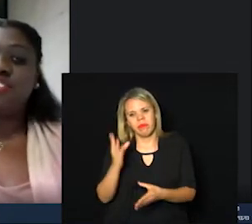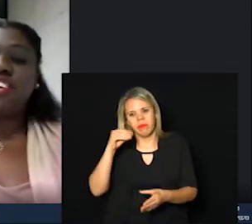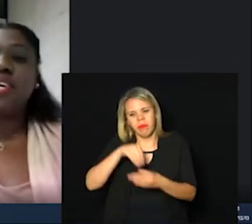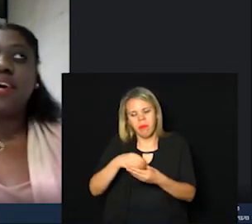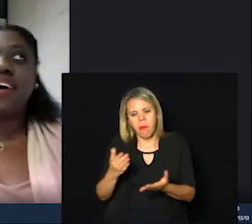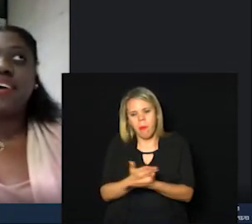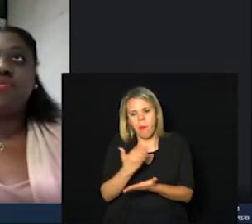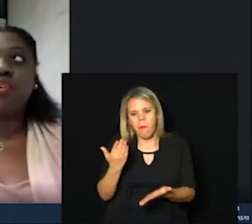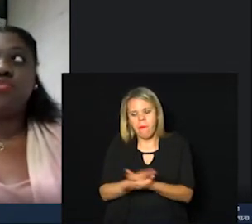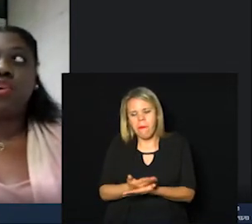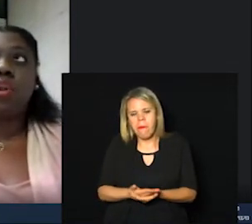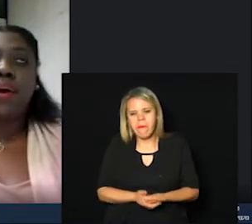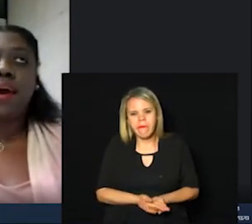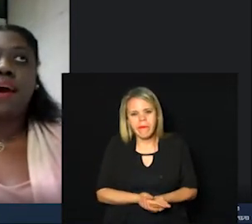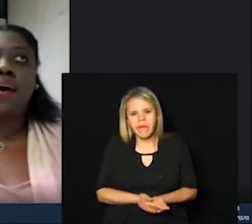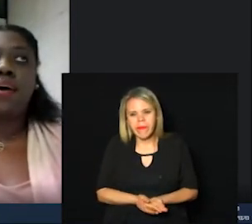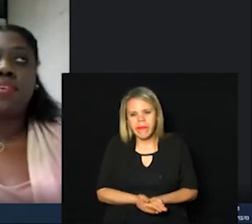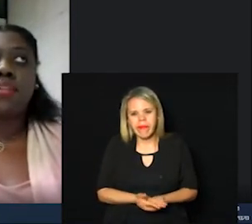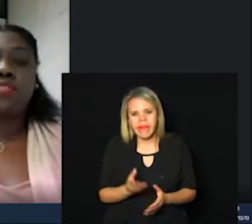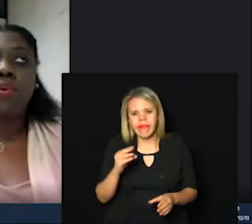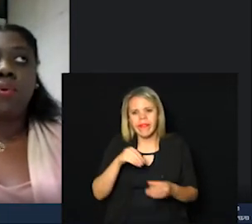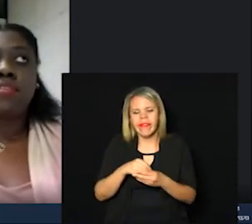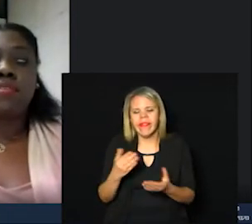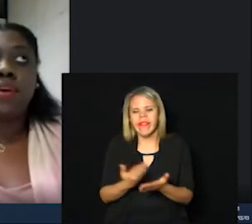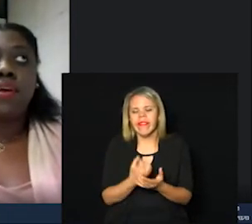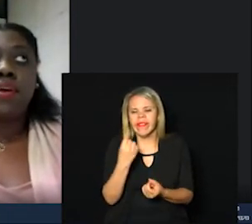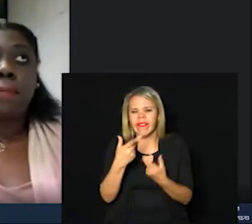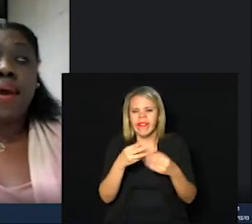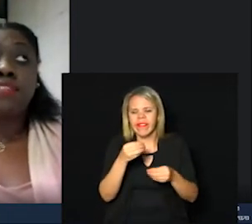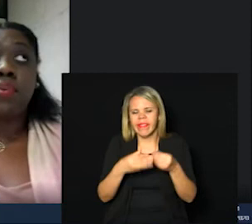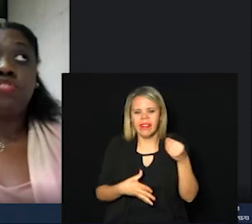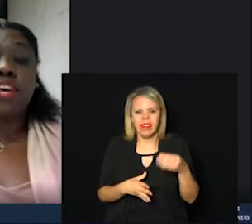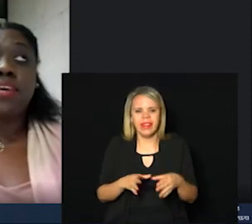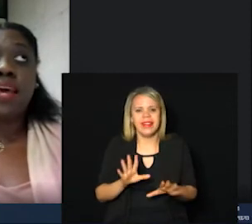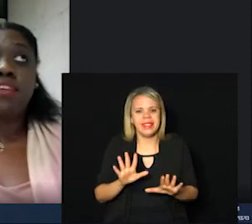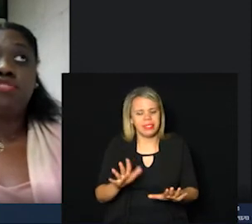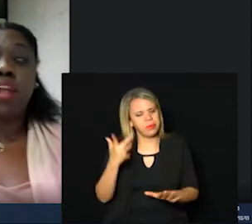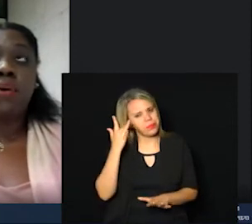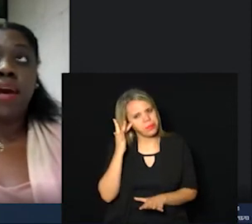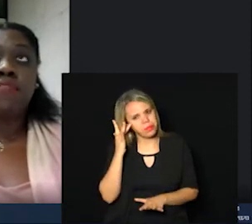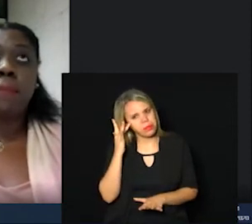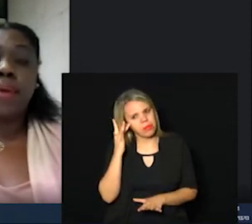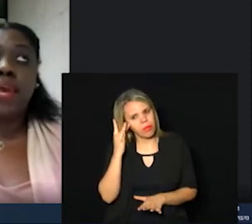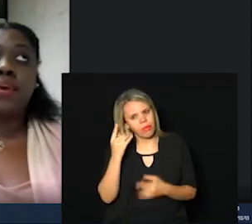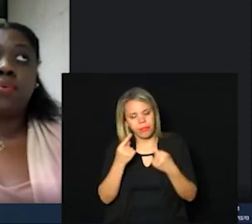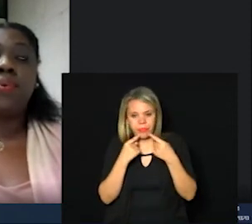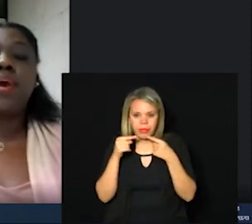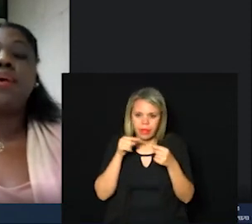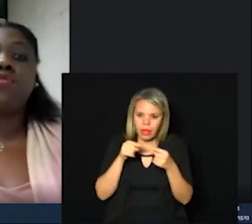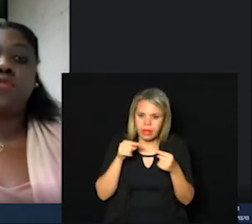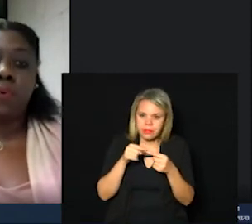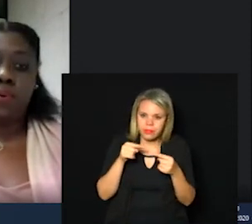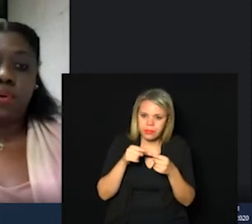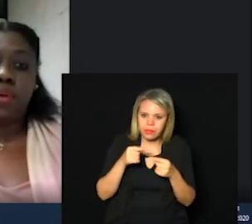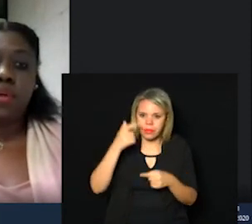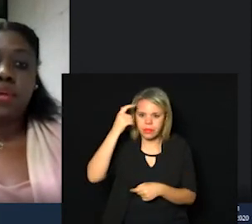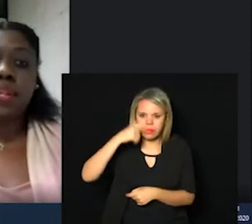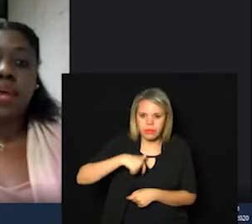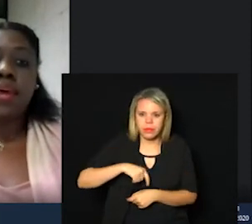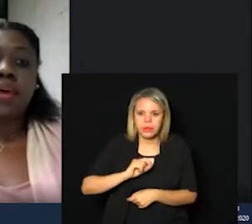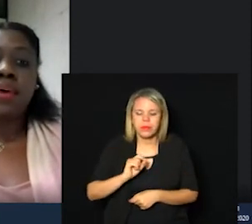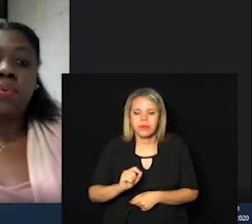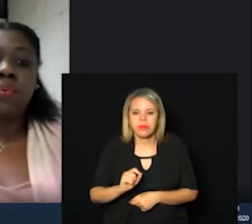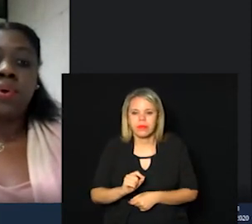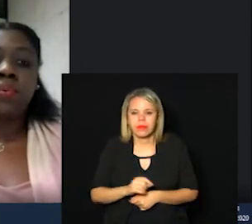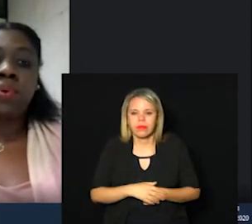antes de colocar certas coisas, mas eu achei que elas dialogavam bem com quem eu sou.